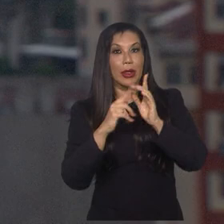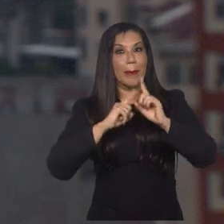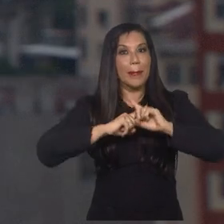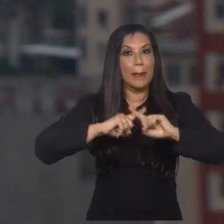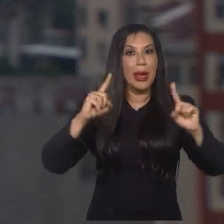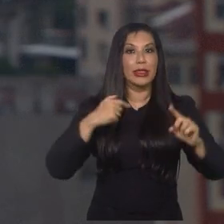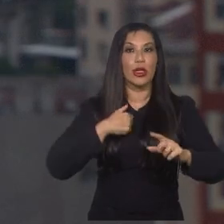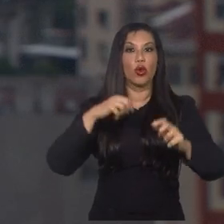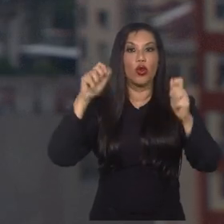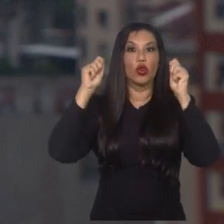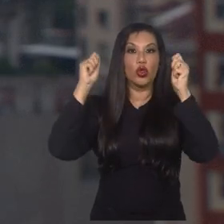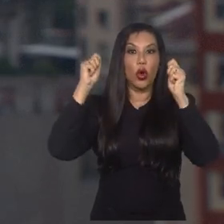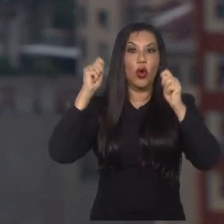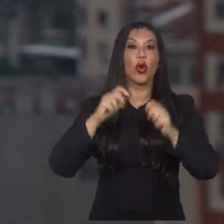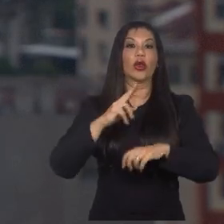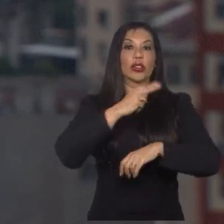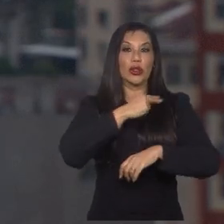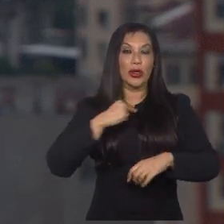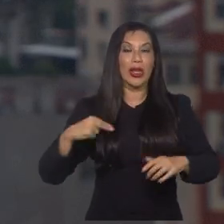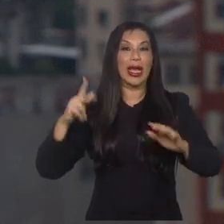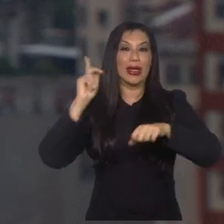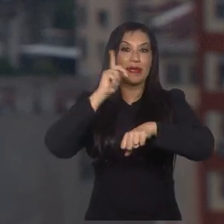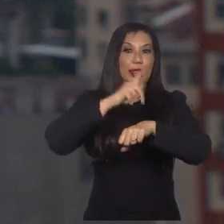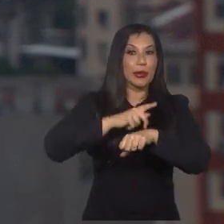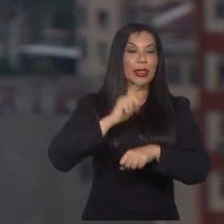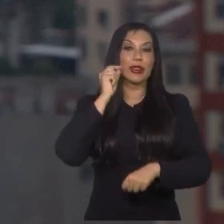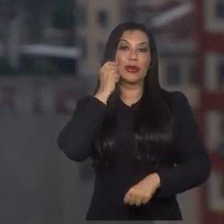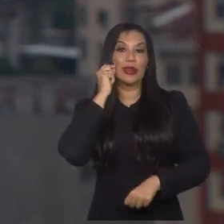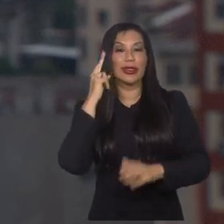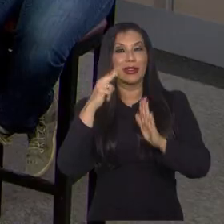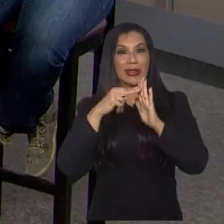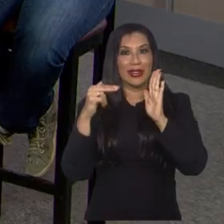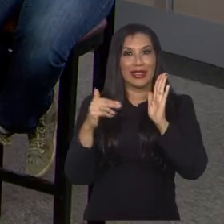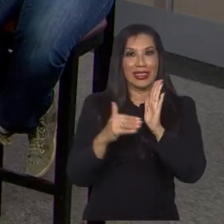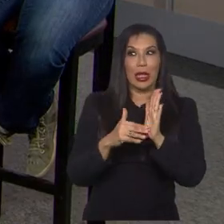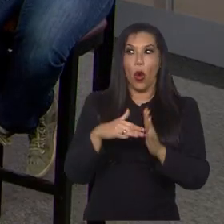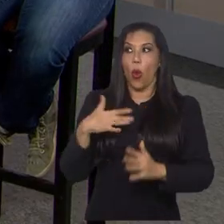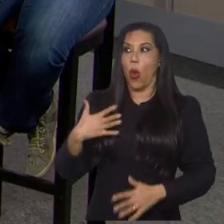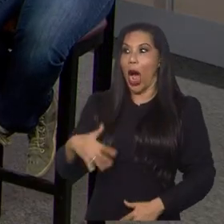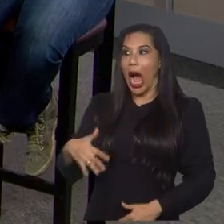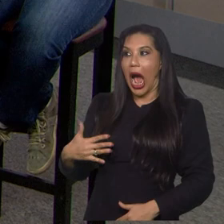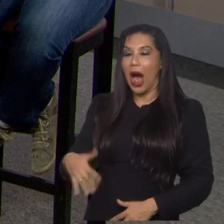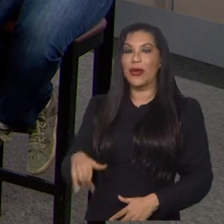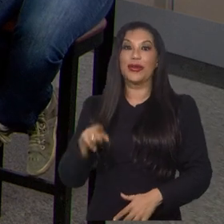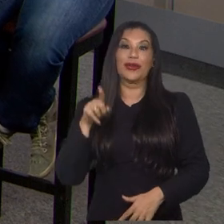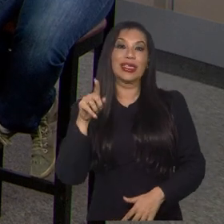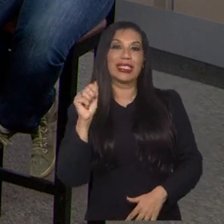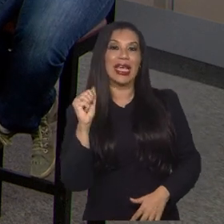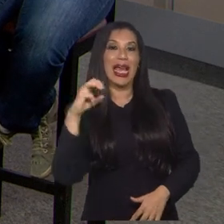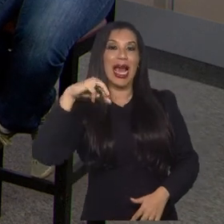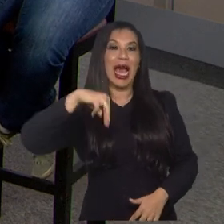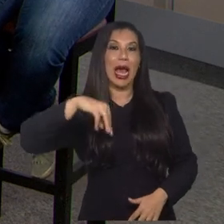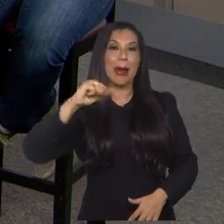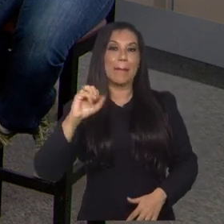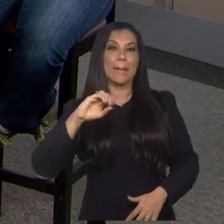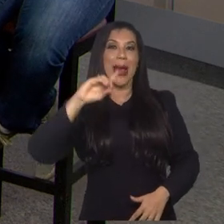Mas eu torço para que seja Noruega, Filipinas, Suíça e Nova Zelândia. Uau! E no seu ranking,